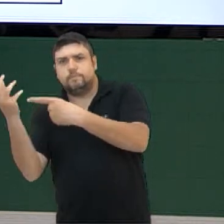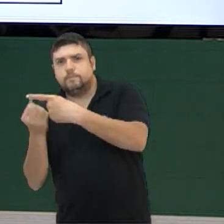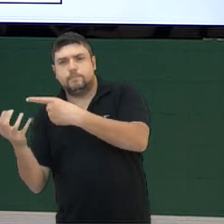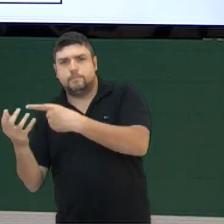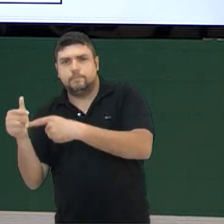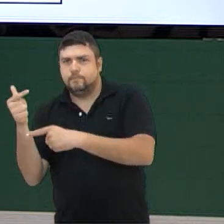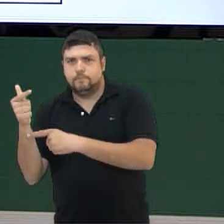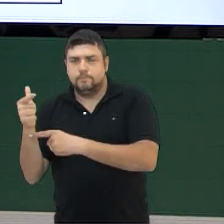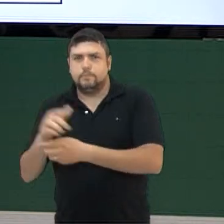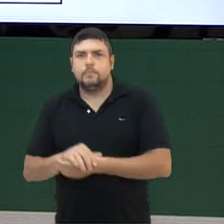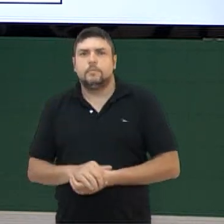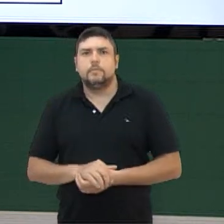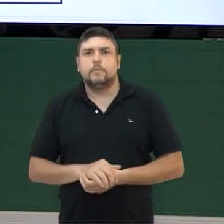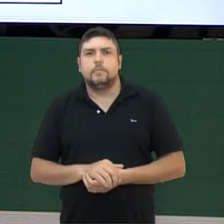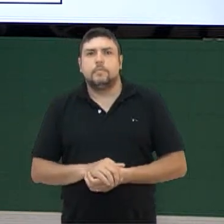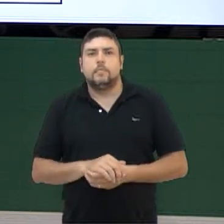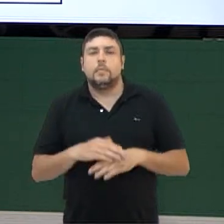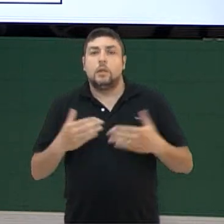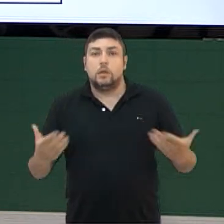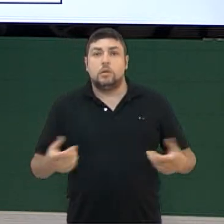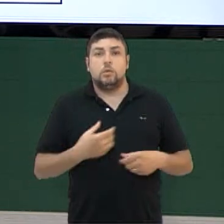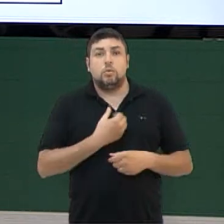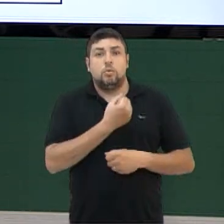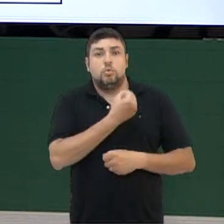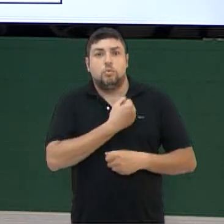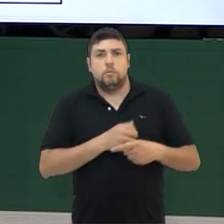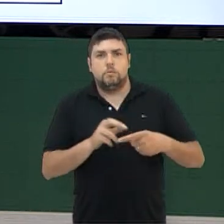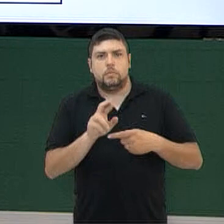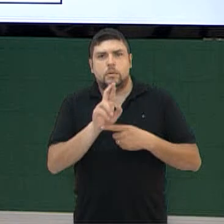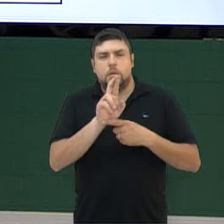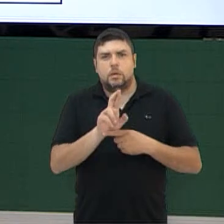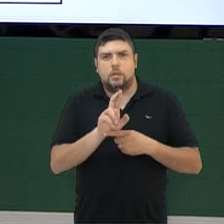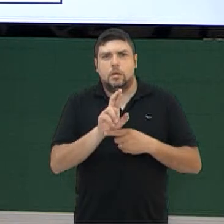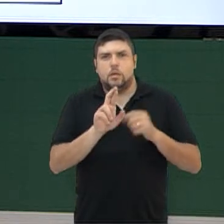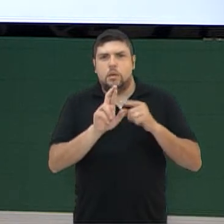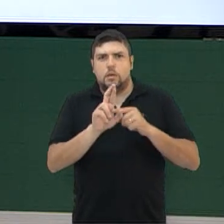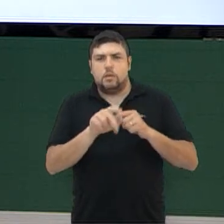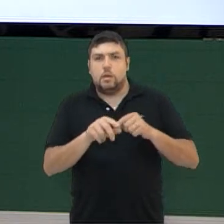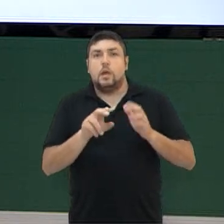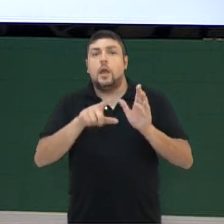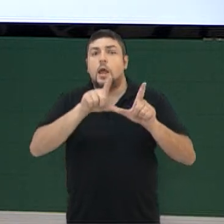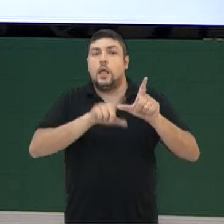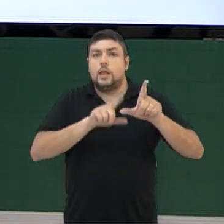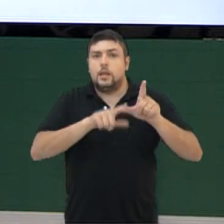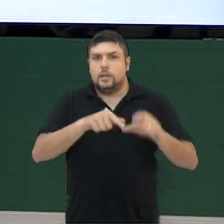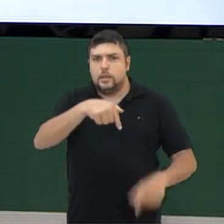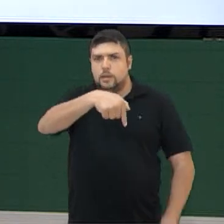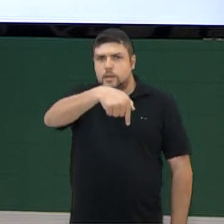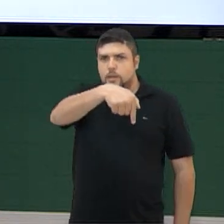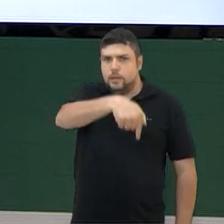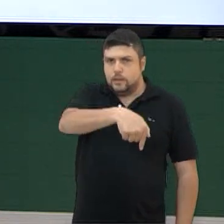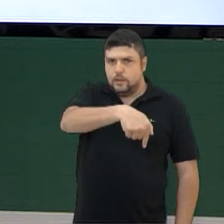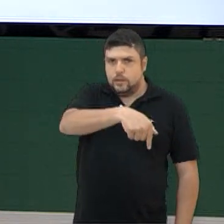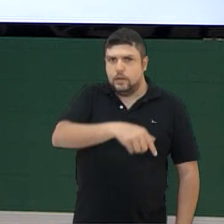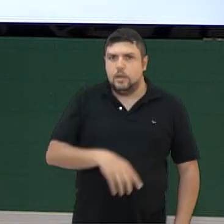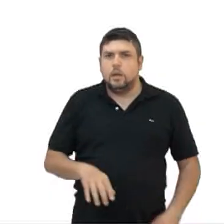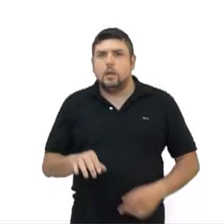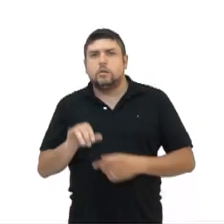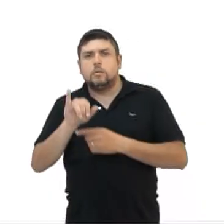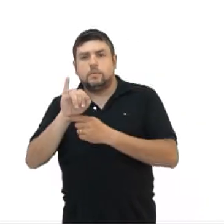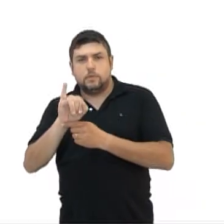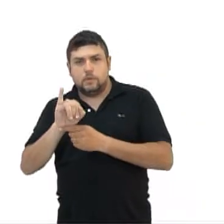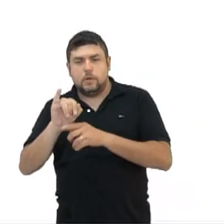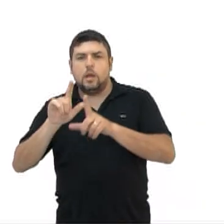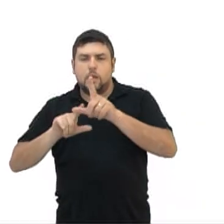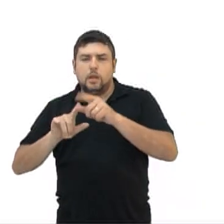ok? Os números racionais são representados pela letra Q e os números irracionais são representados pela letra I.